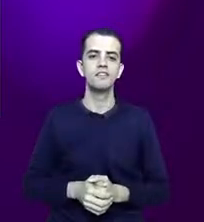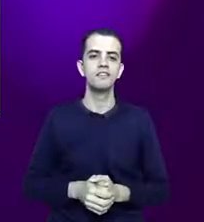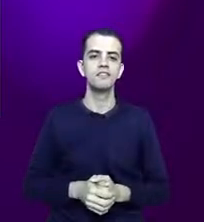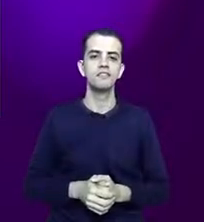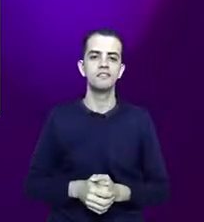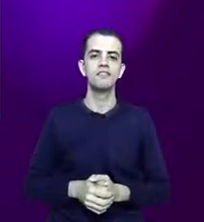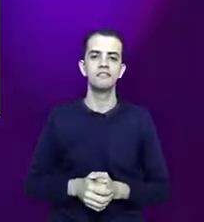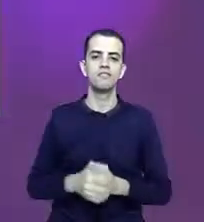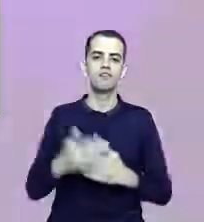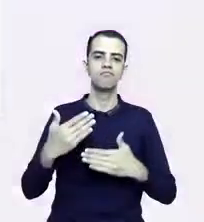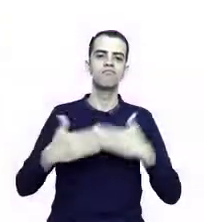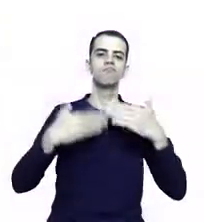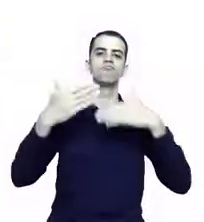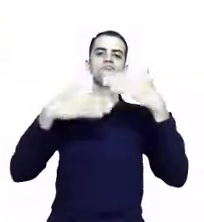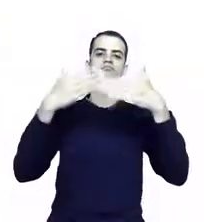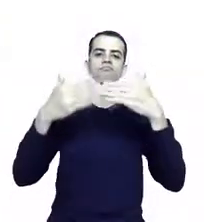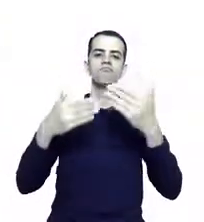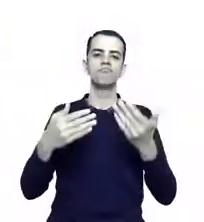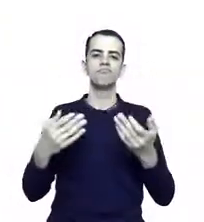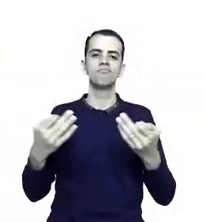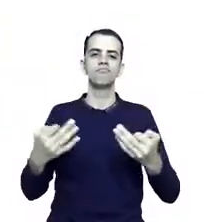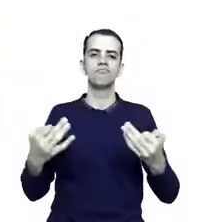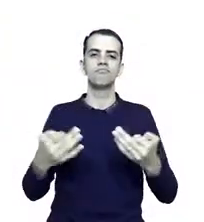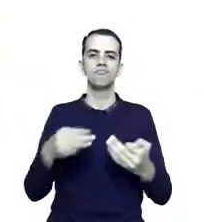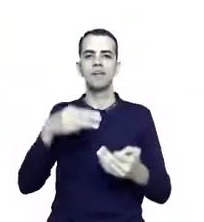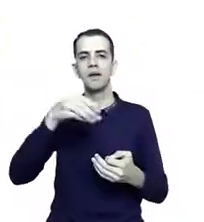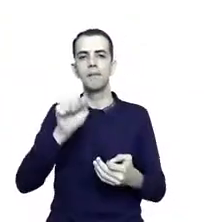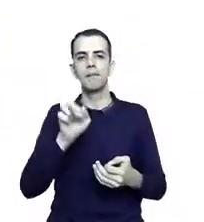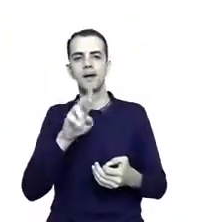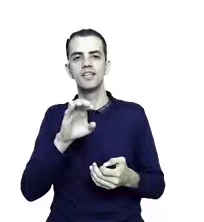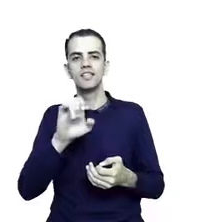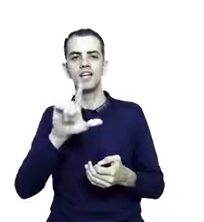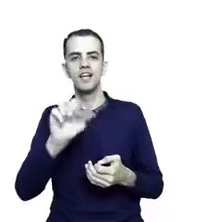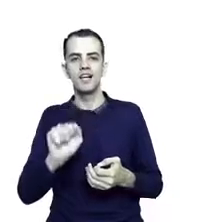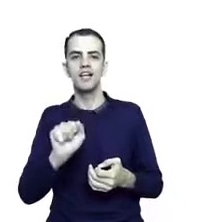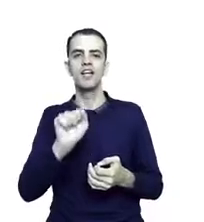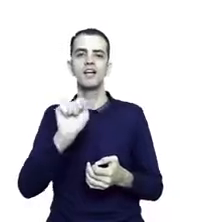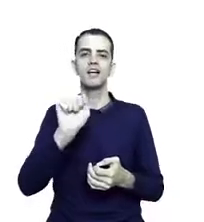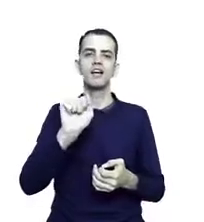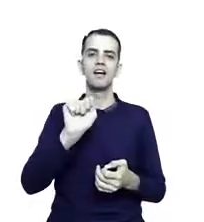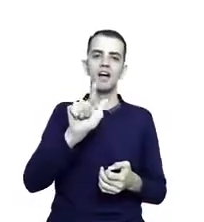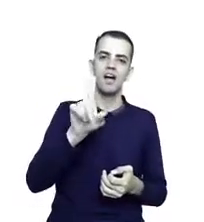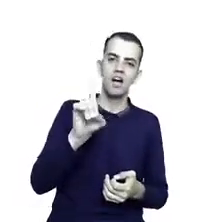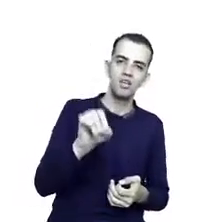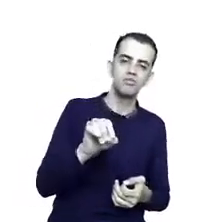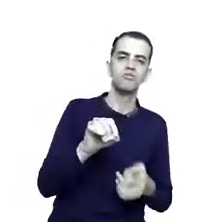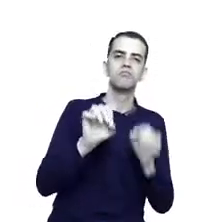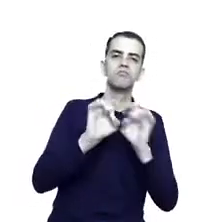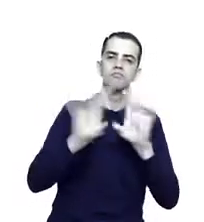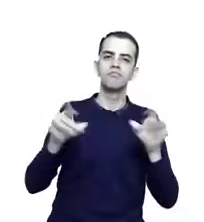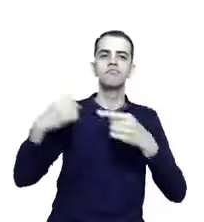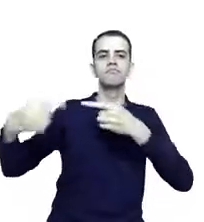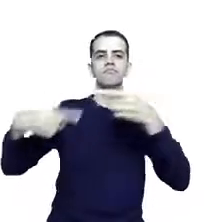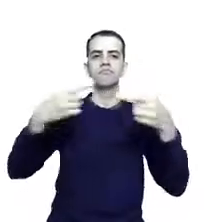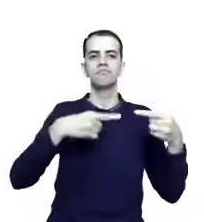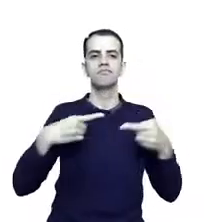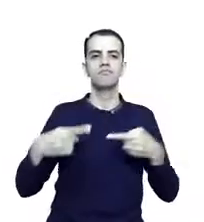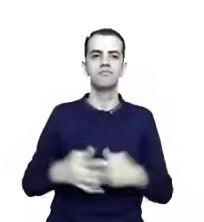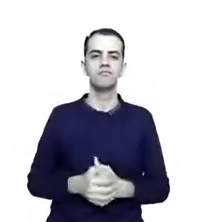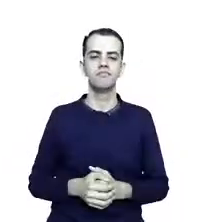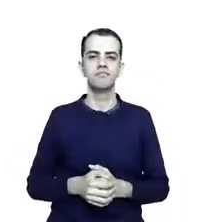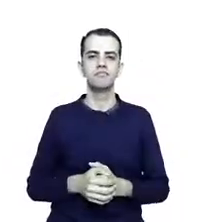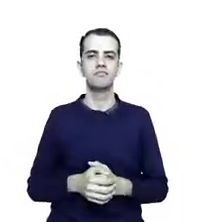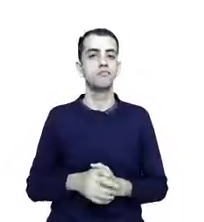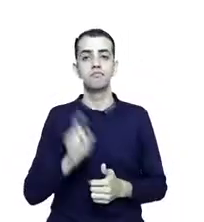a evolução aí? Doutora Marcela quer comentar? Doutor Aldo? Fica aberto aí agora para discussão. Queria